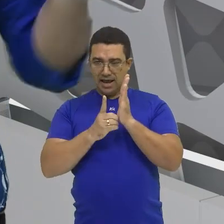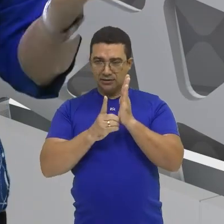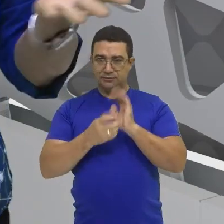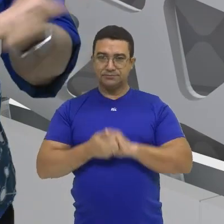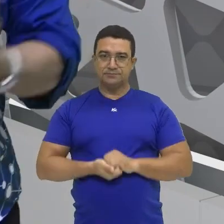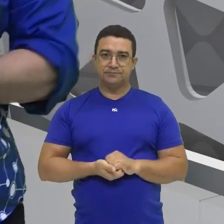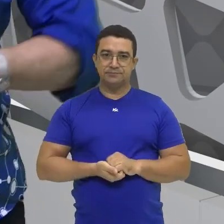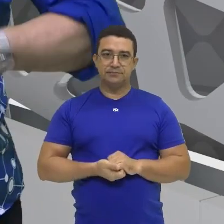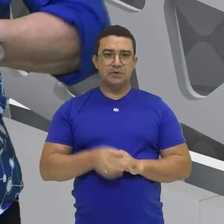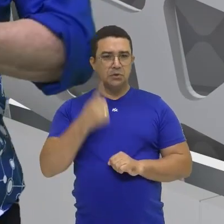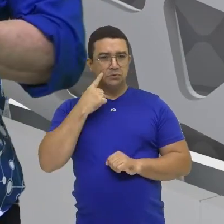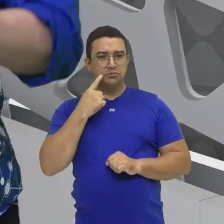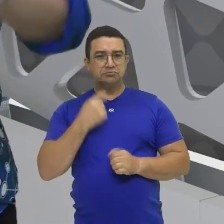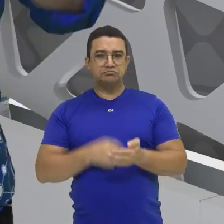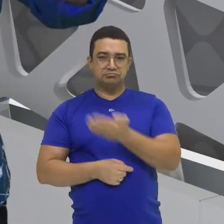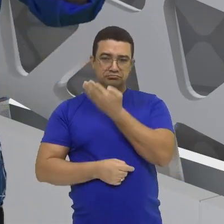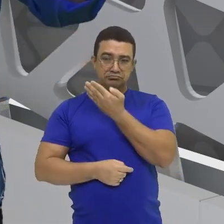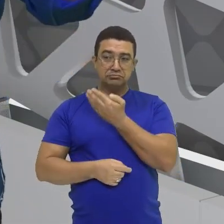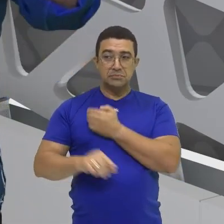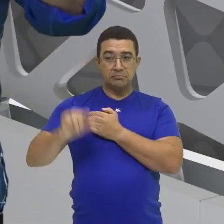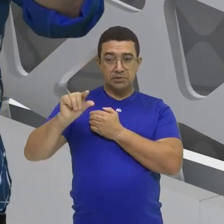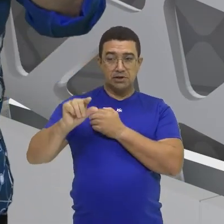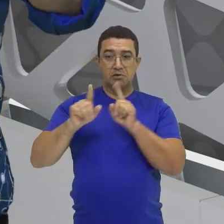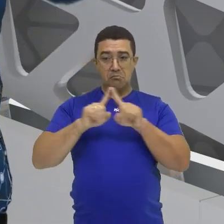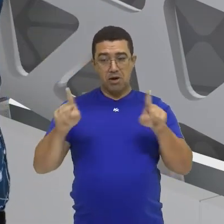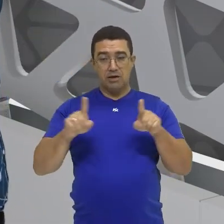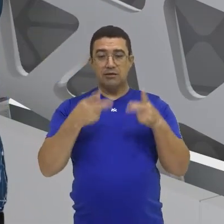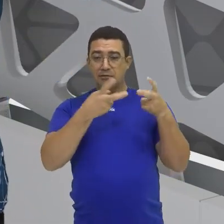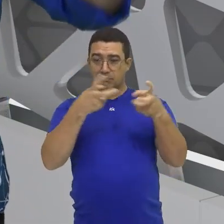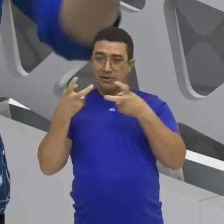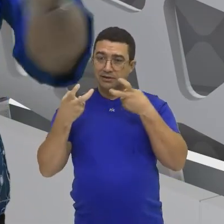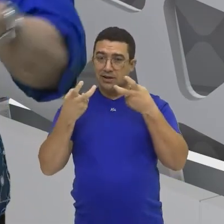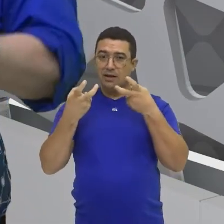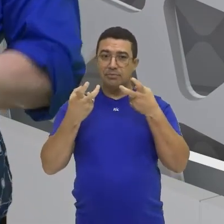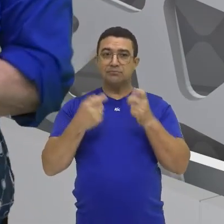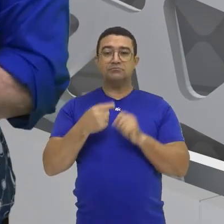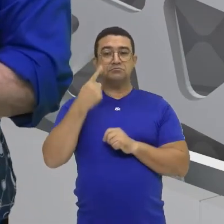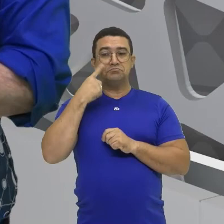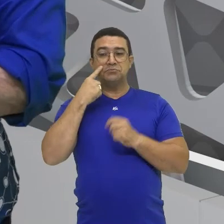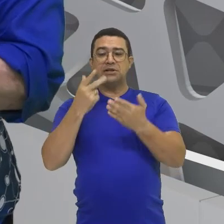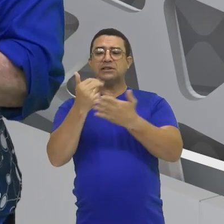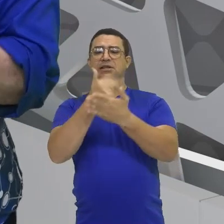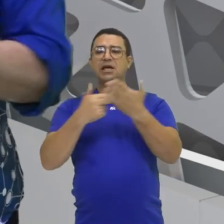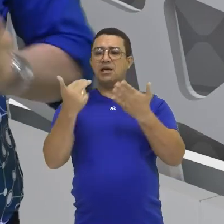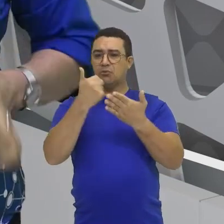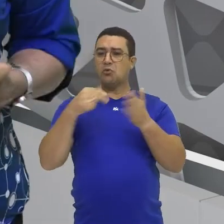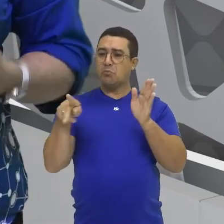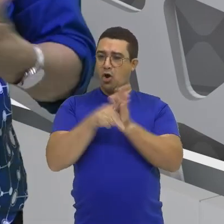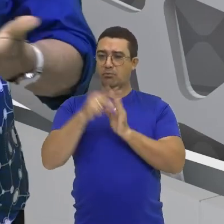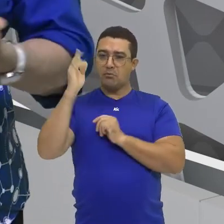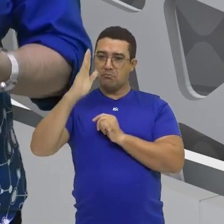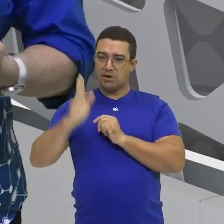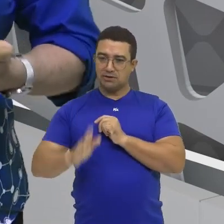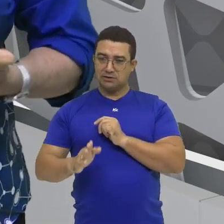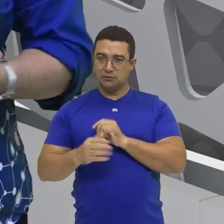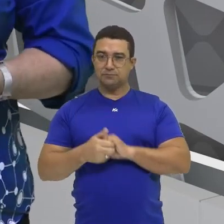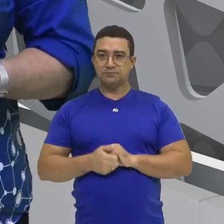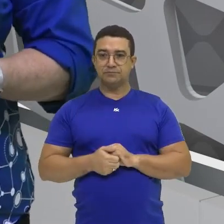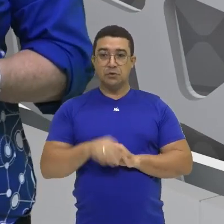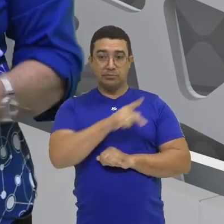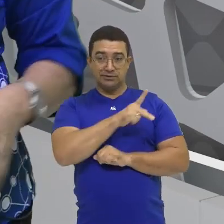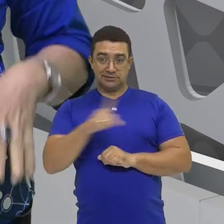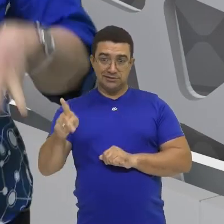ó, tá pequenininho aí, amores, mas dá para você ver pelo menos o brasão da República, dá para você ver, né? Da